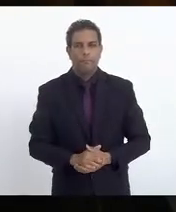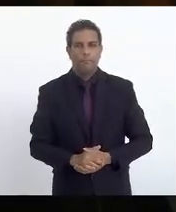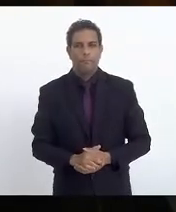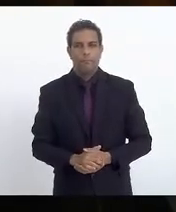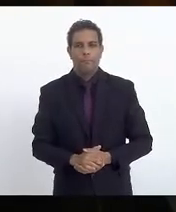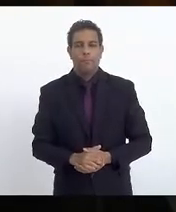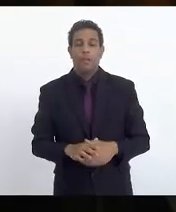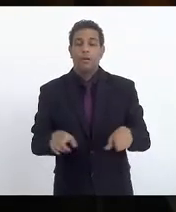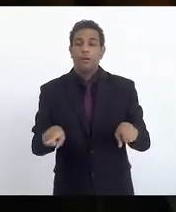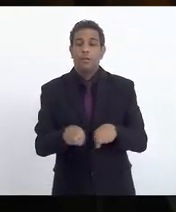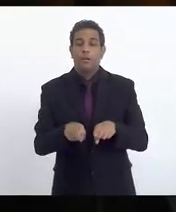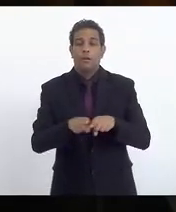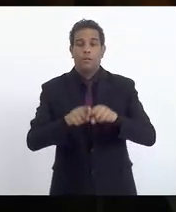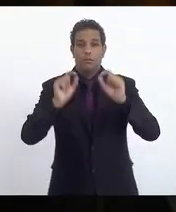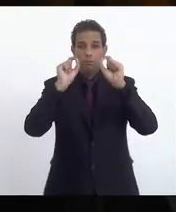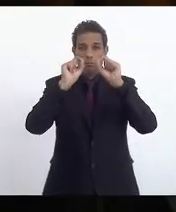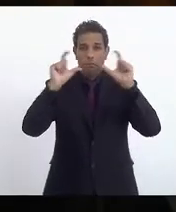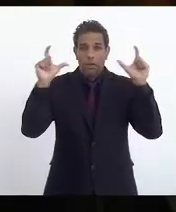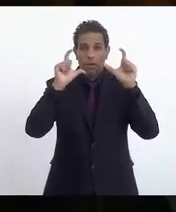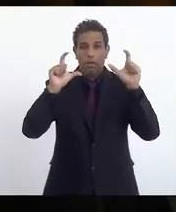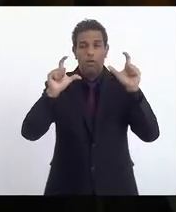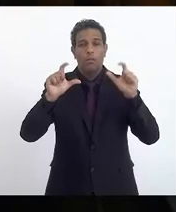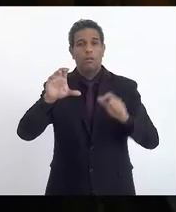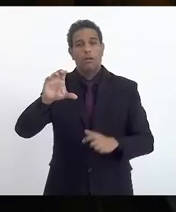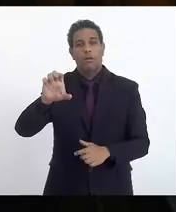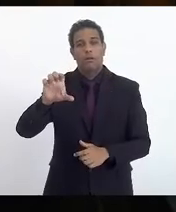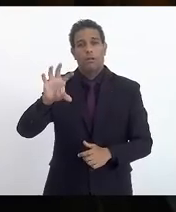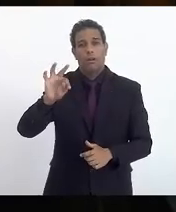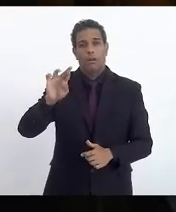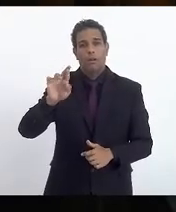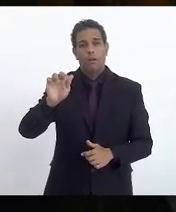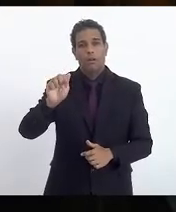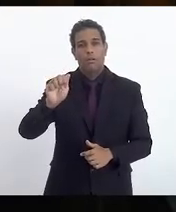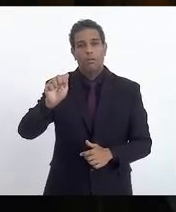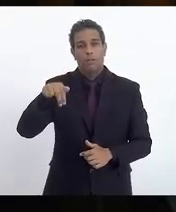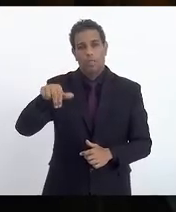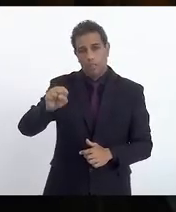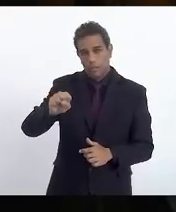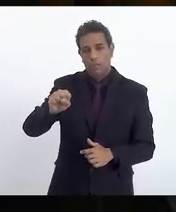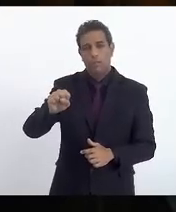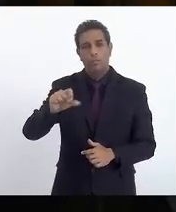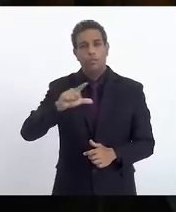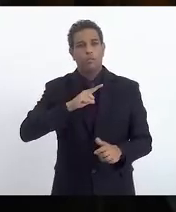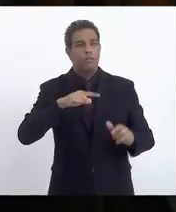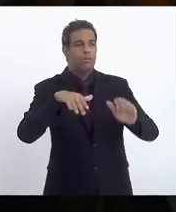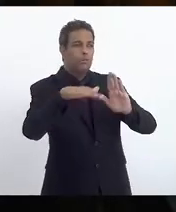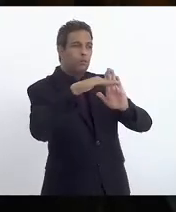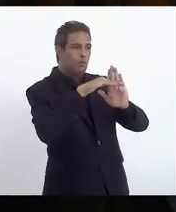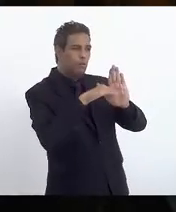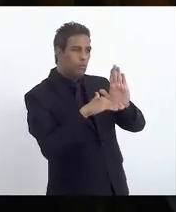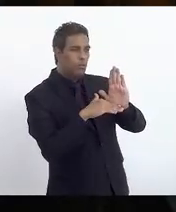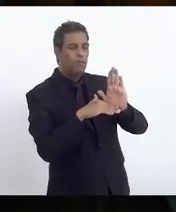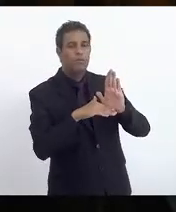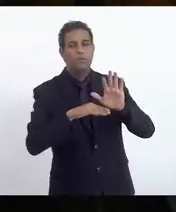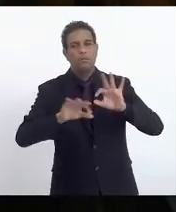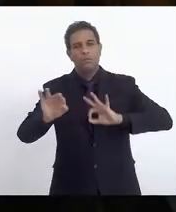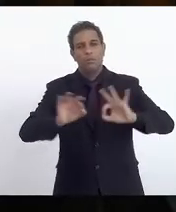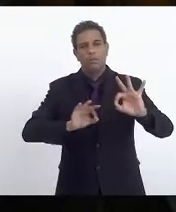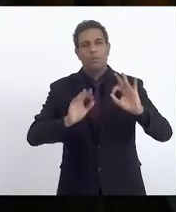e chama atenção fábricas e trans não dispõe de um quadro técnico